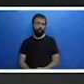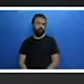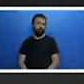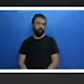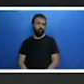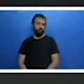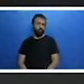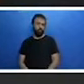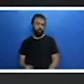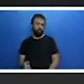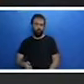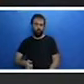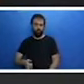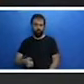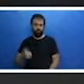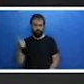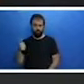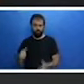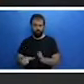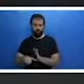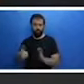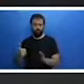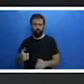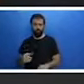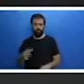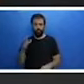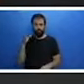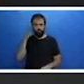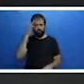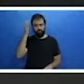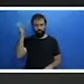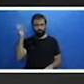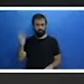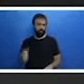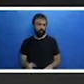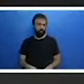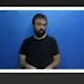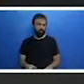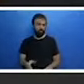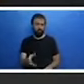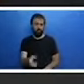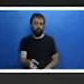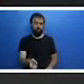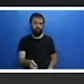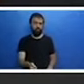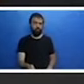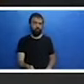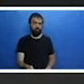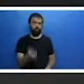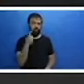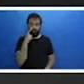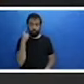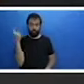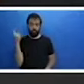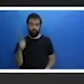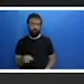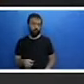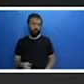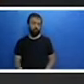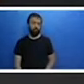amor primeiro desafio é bem simples vamos ver que vocês vão conseguir tenta pegar pela ponta da garrafa